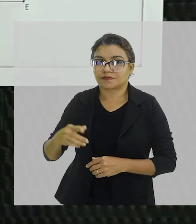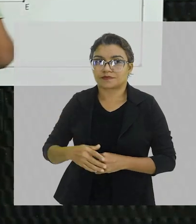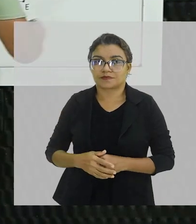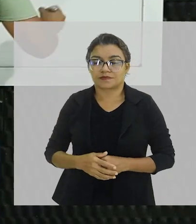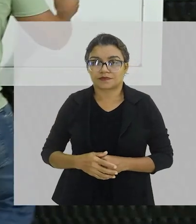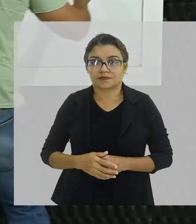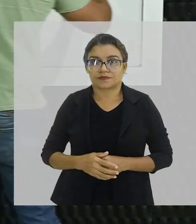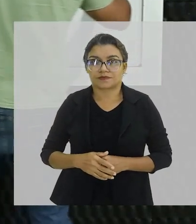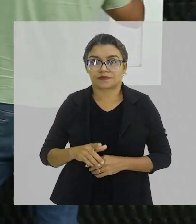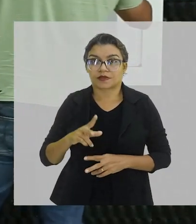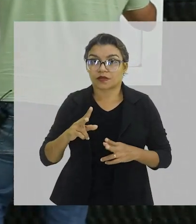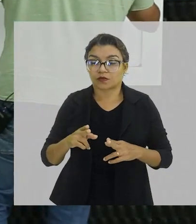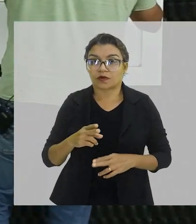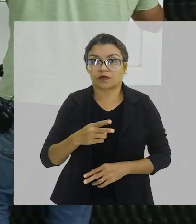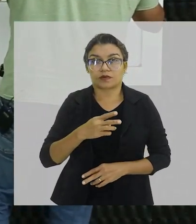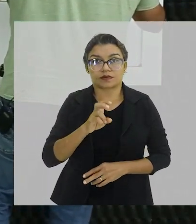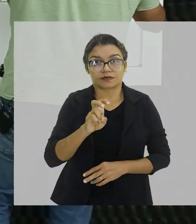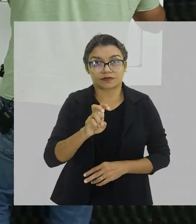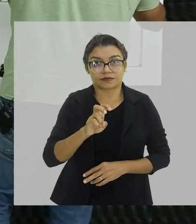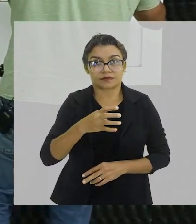dá 540, né?